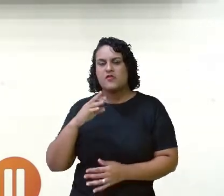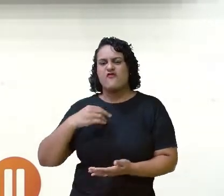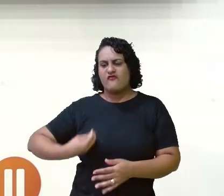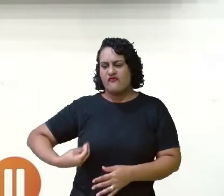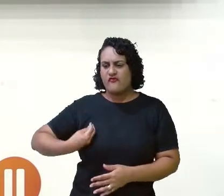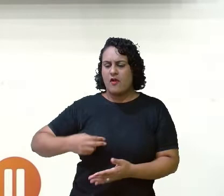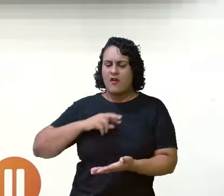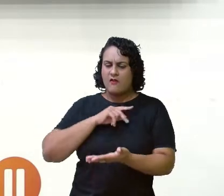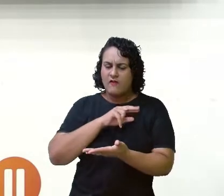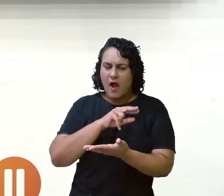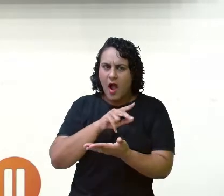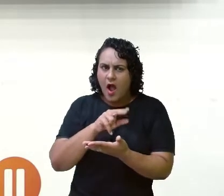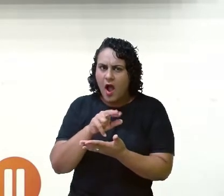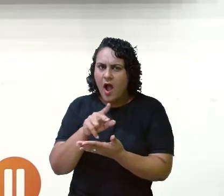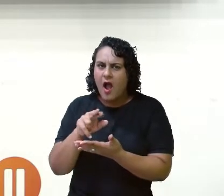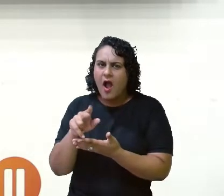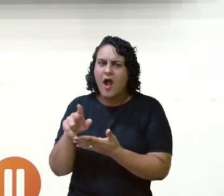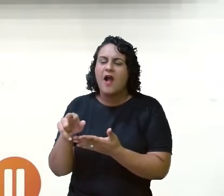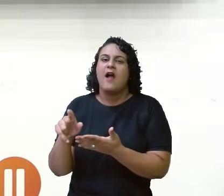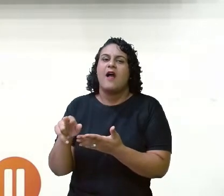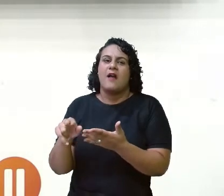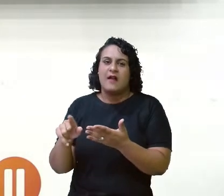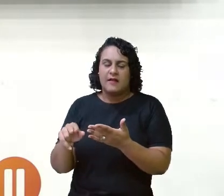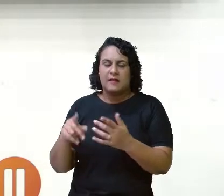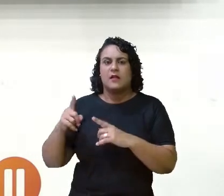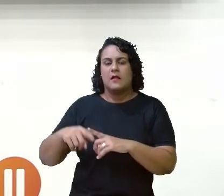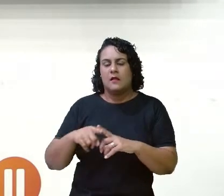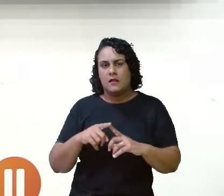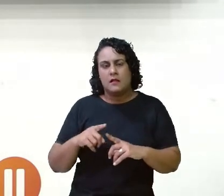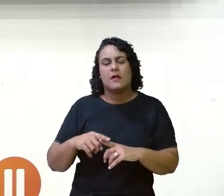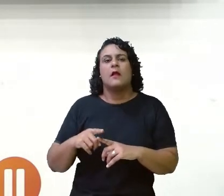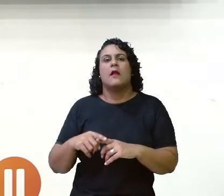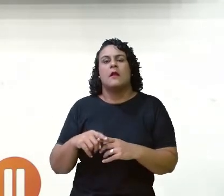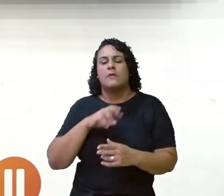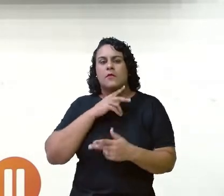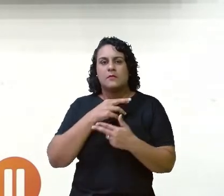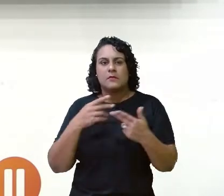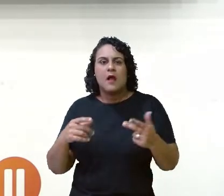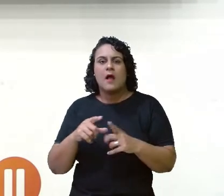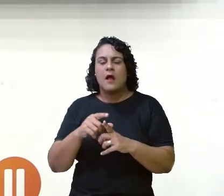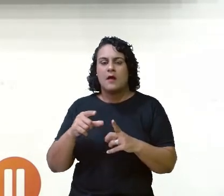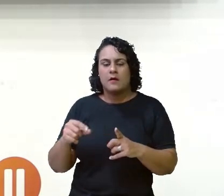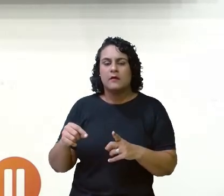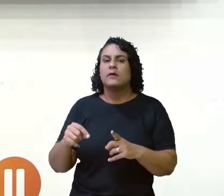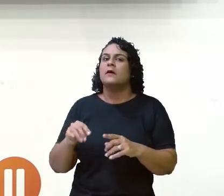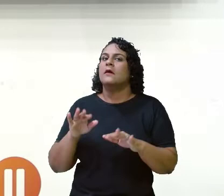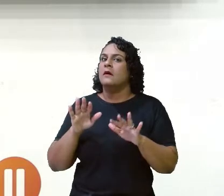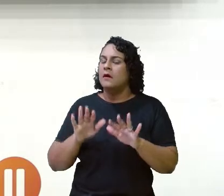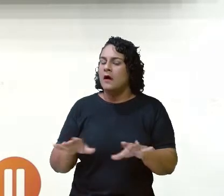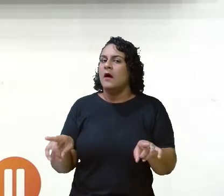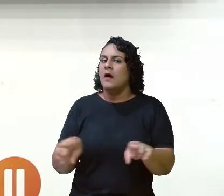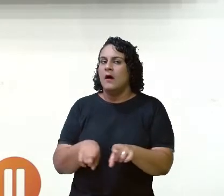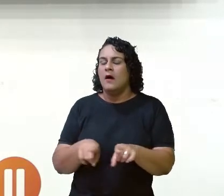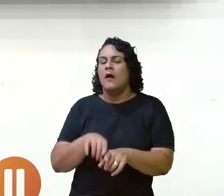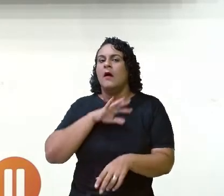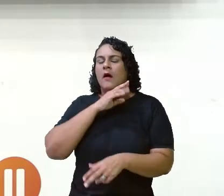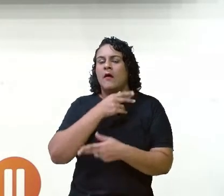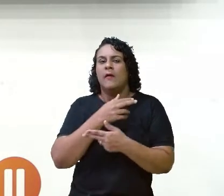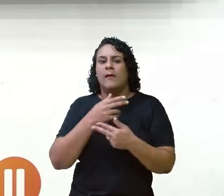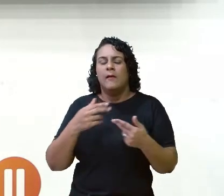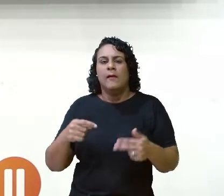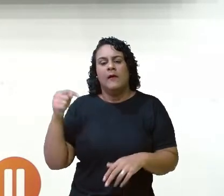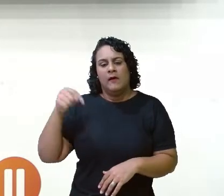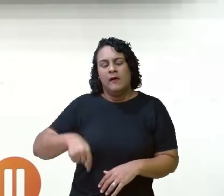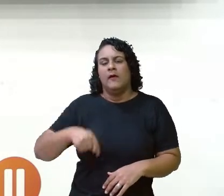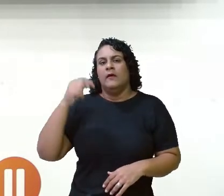tem uma variedade enorme de espécies, inclusive, quinto ano, tem espécies de animais, por exemplo,